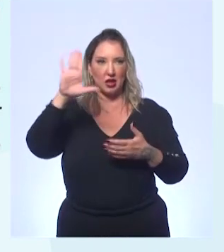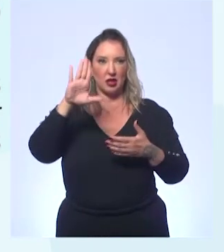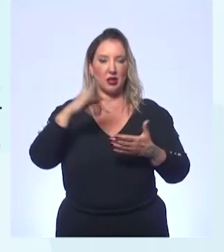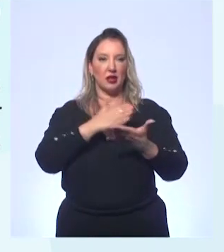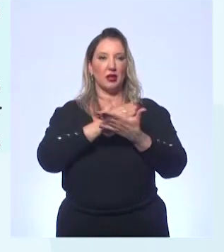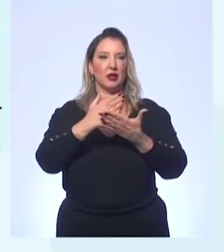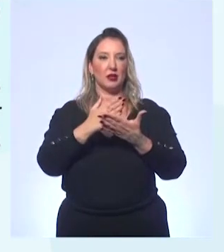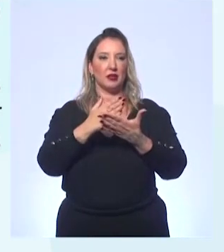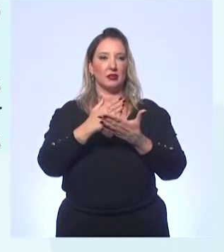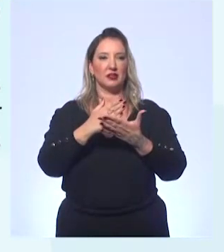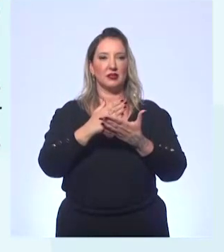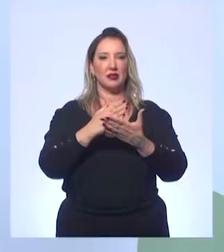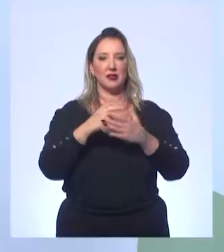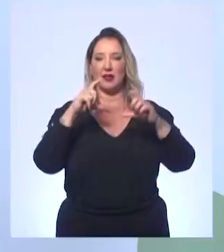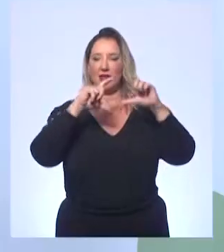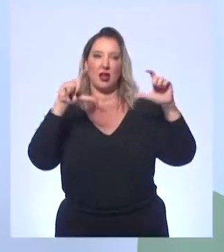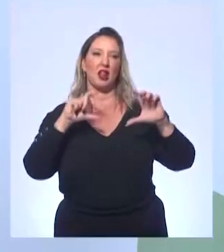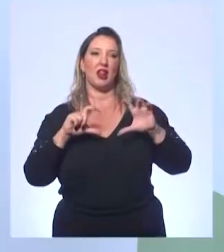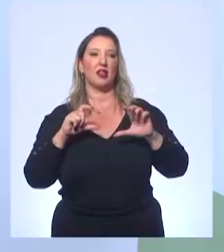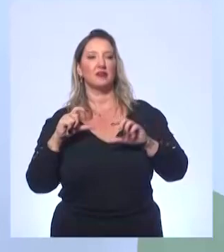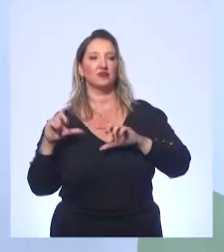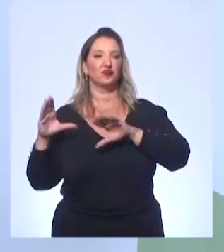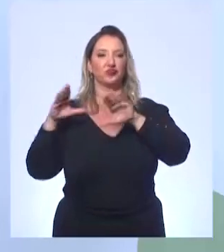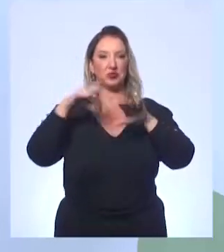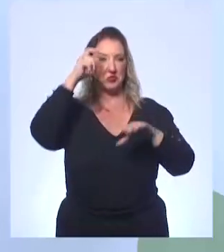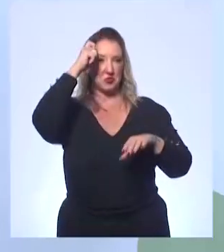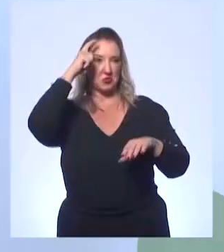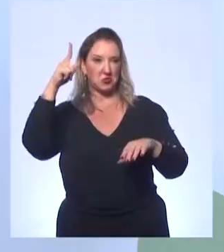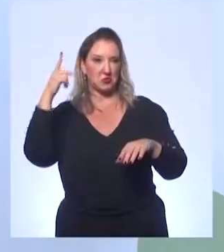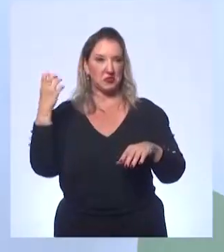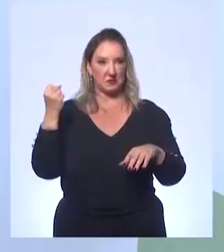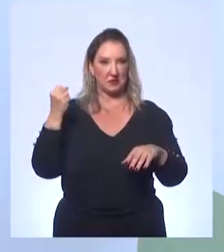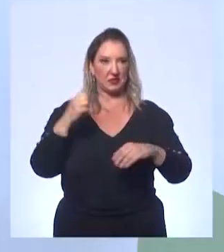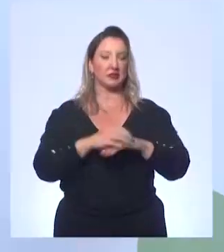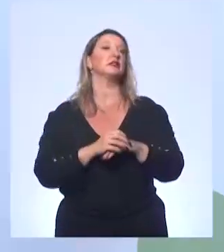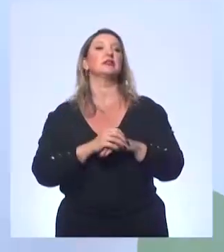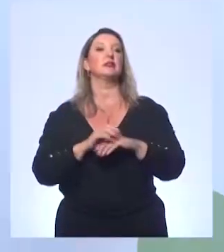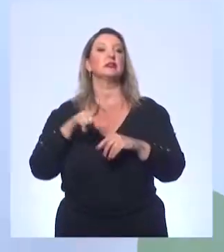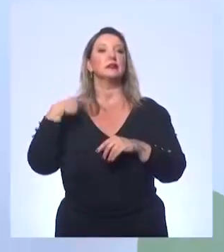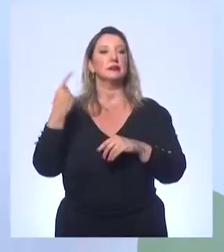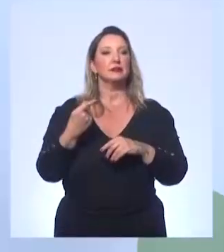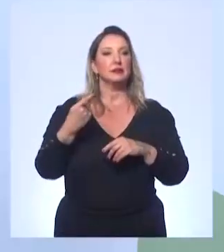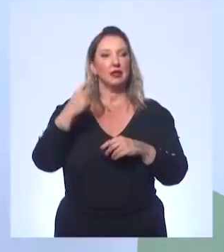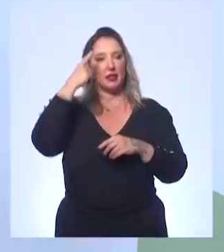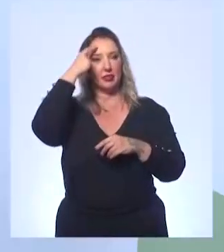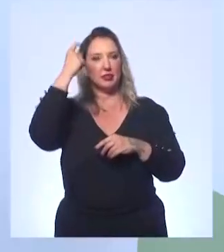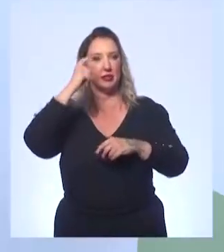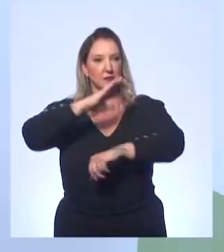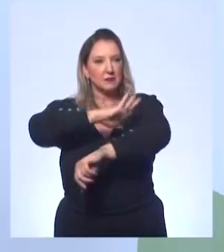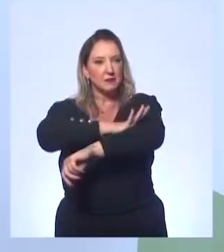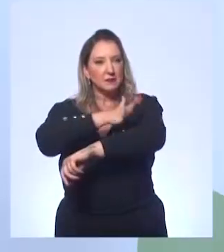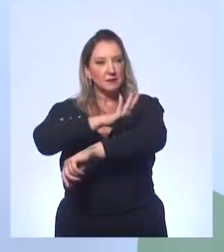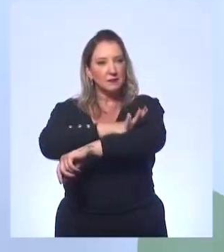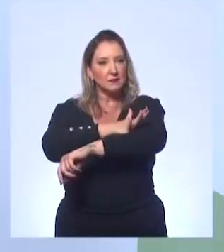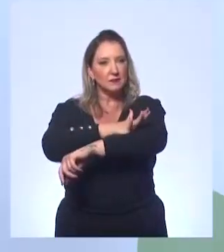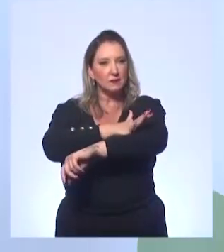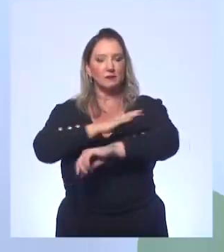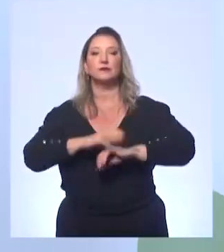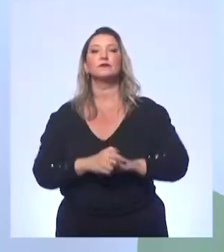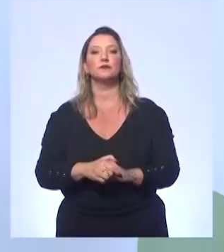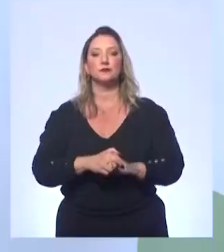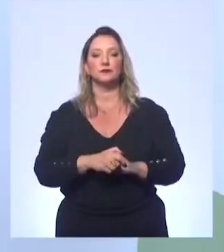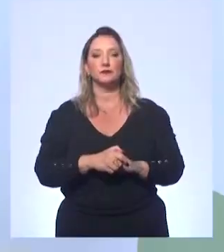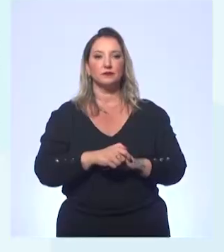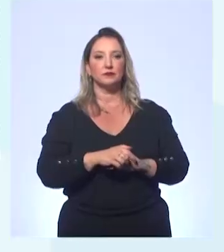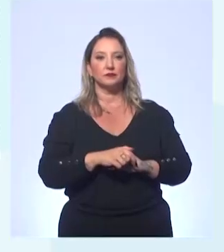do vamos levar civilização, e depois bem calcados aí na ideia do racismo científico.